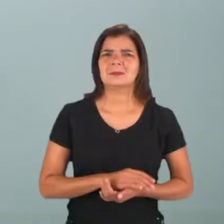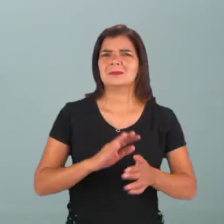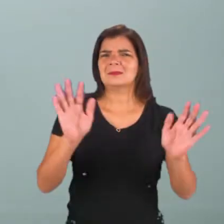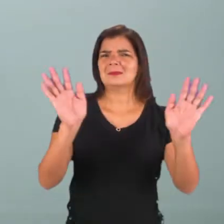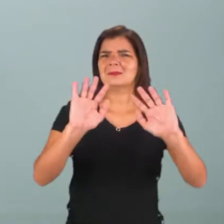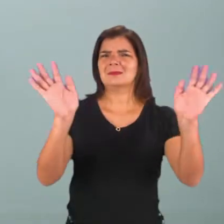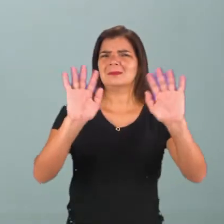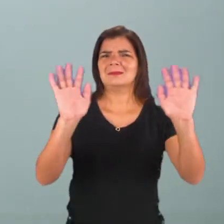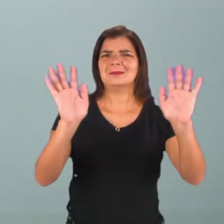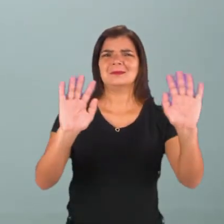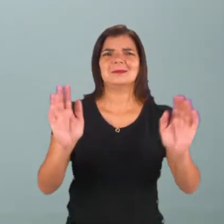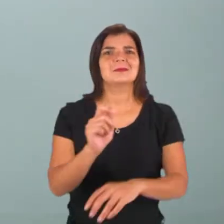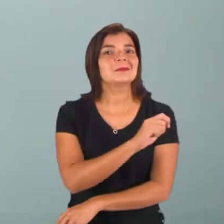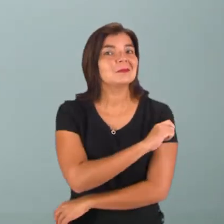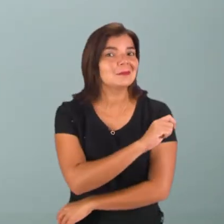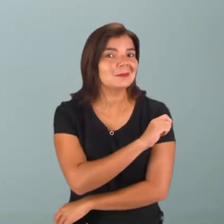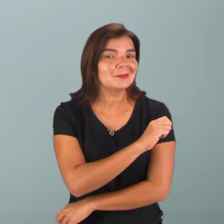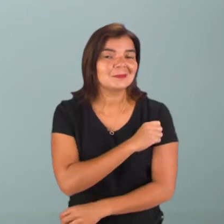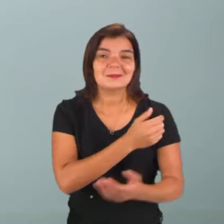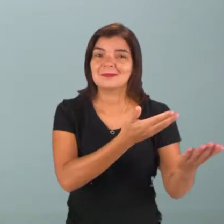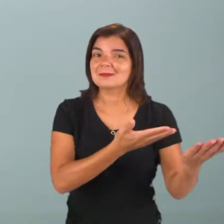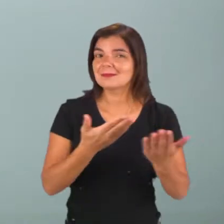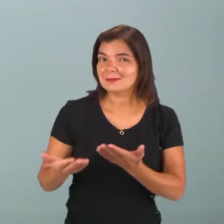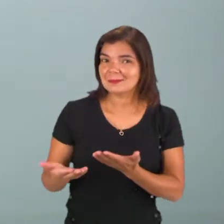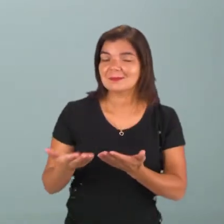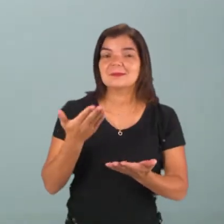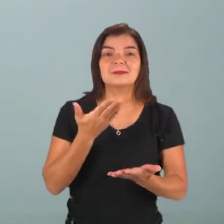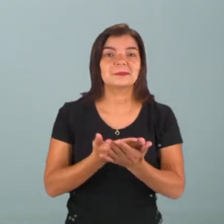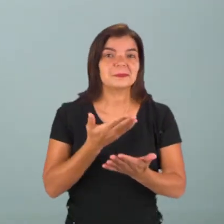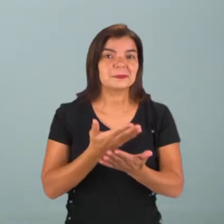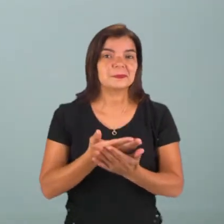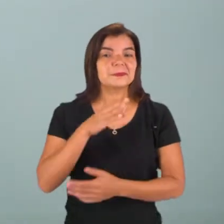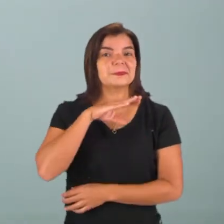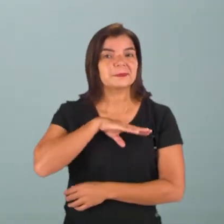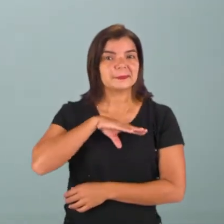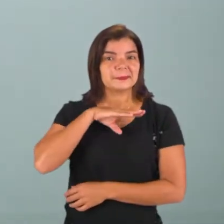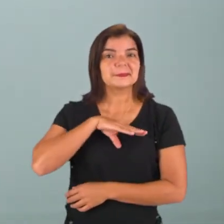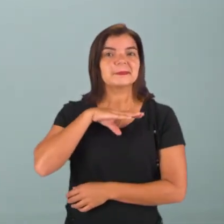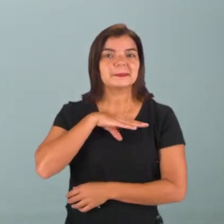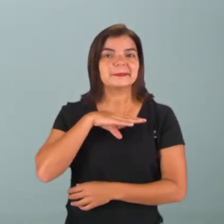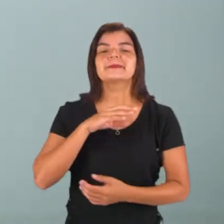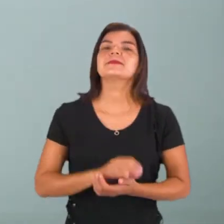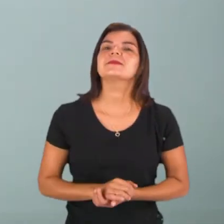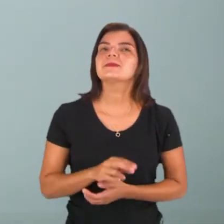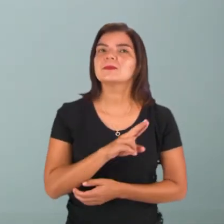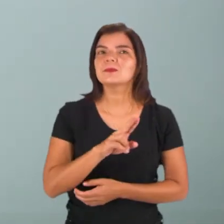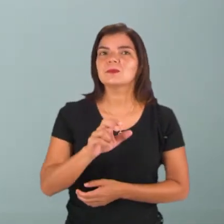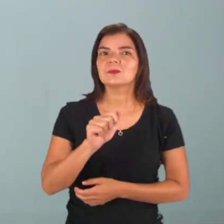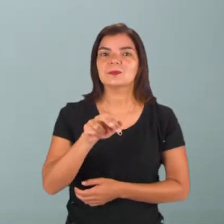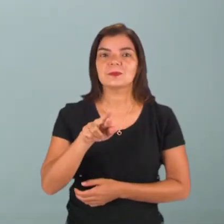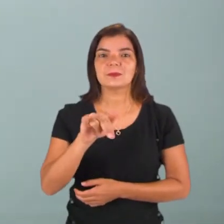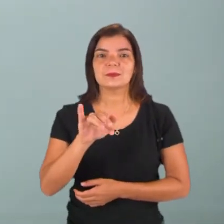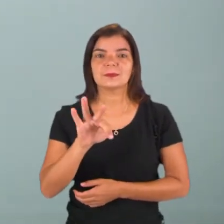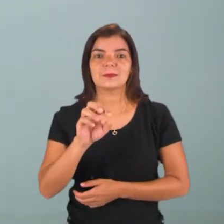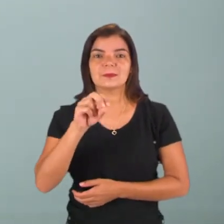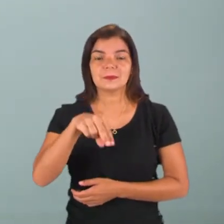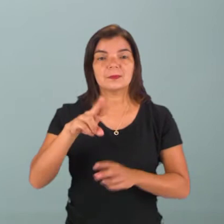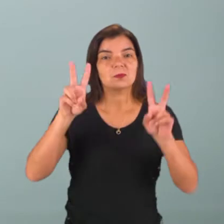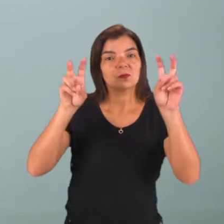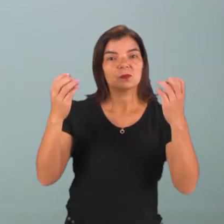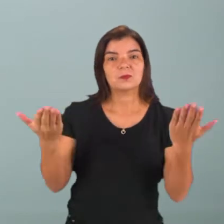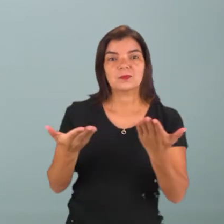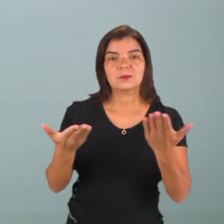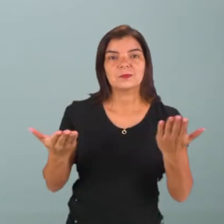Olá, alunos! Sejam todos bem-vindos a mais uma aula de língua portuguesa. Meu nome é Ayrton Richard e o tema